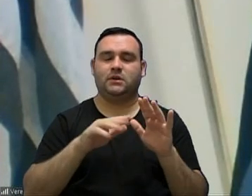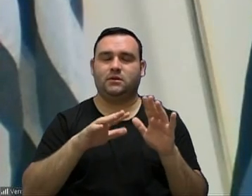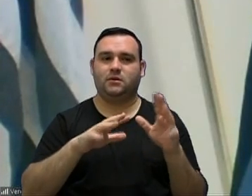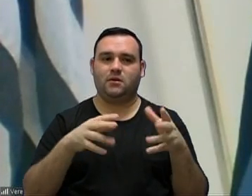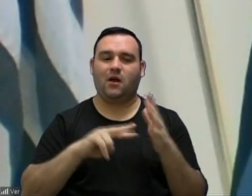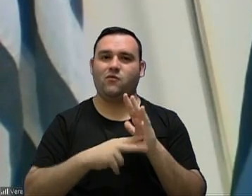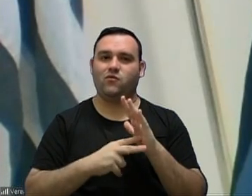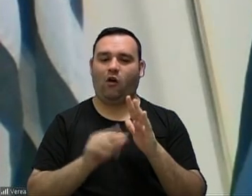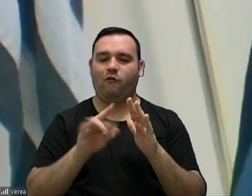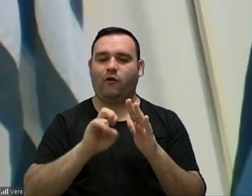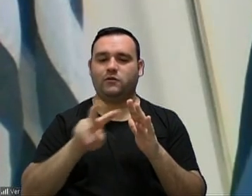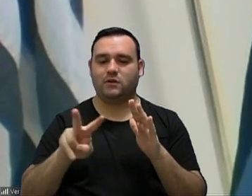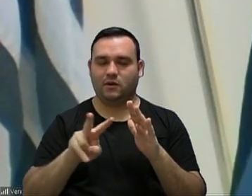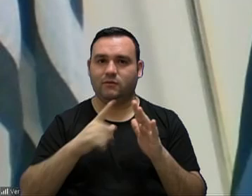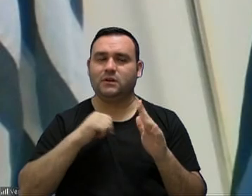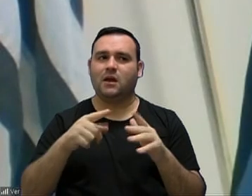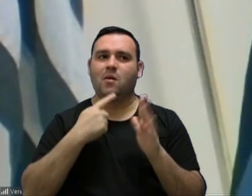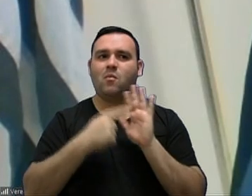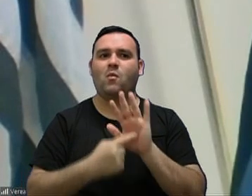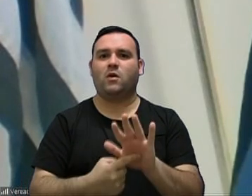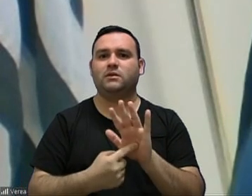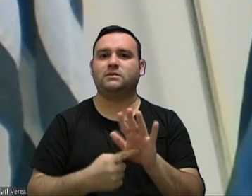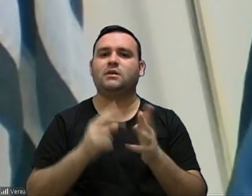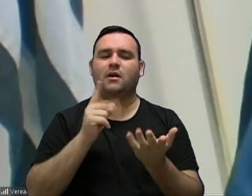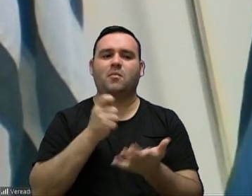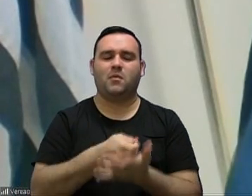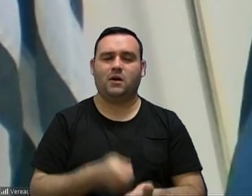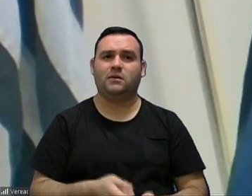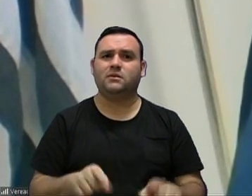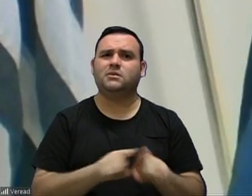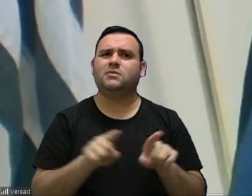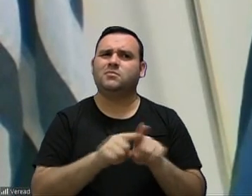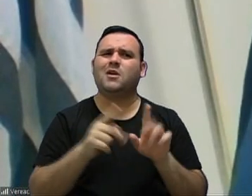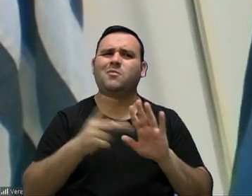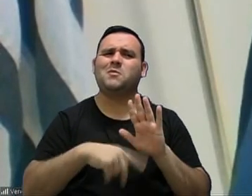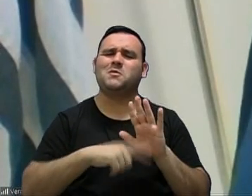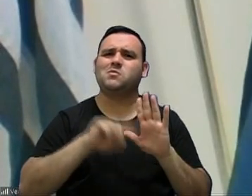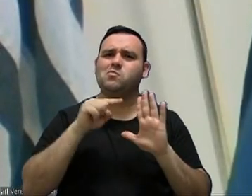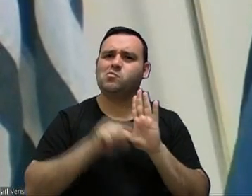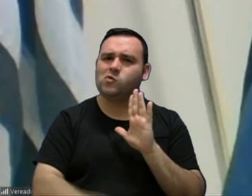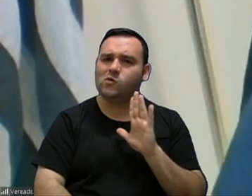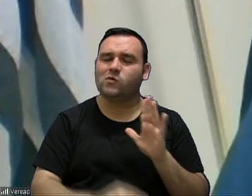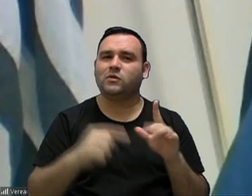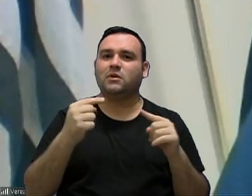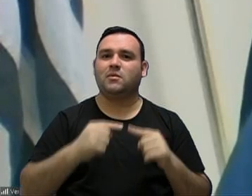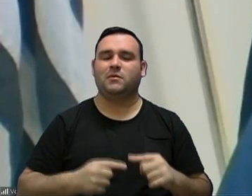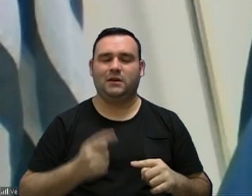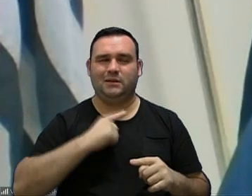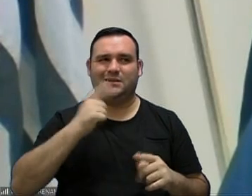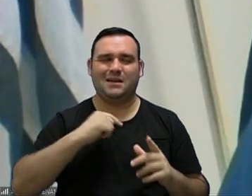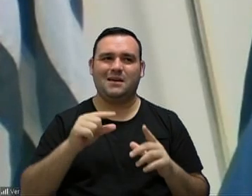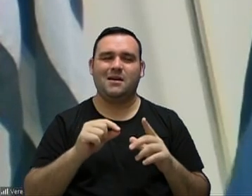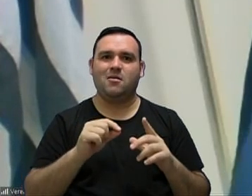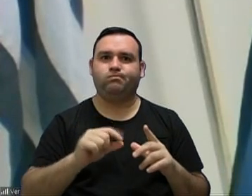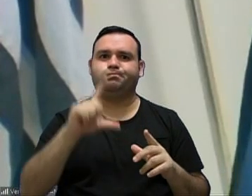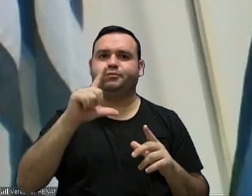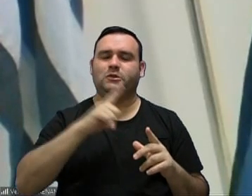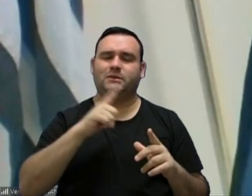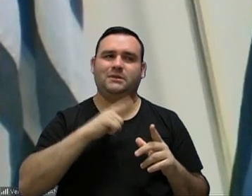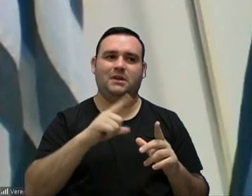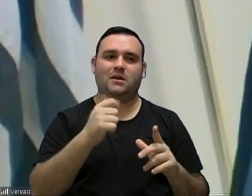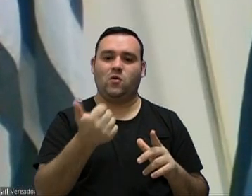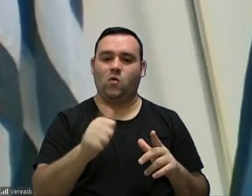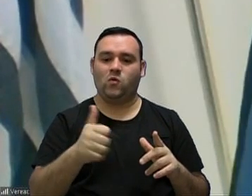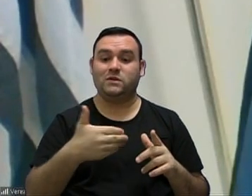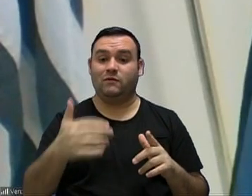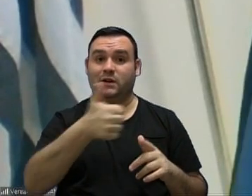fundação, apresentar as contas. Portanto, é um projeto complexo que pega, aumenta, que em suma aumenta de